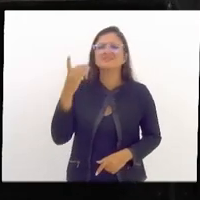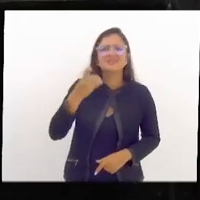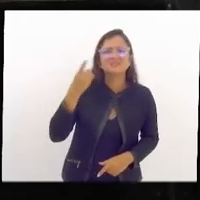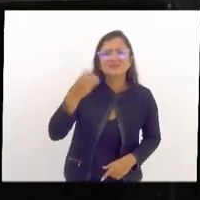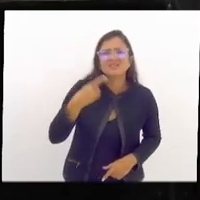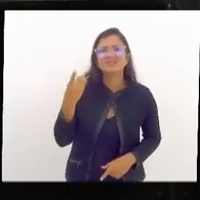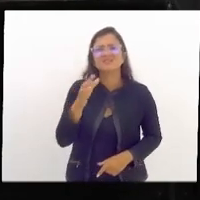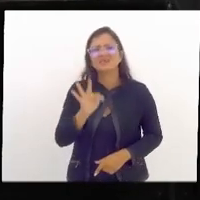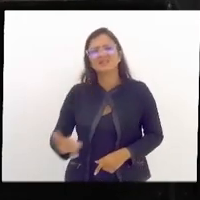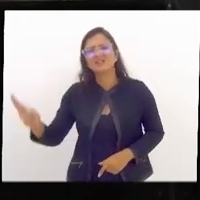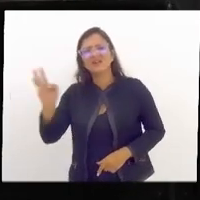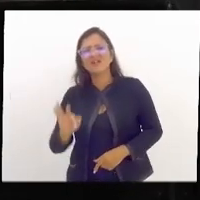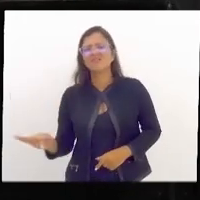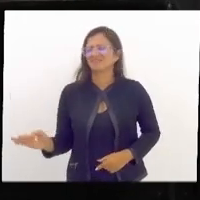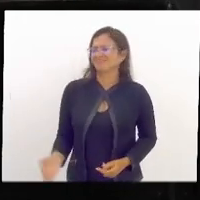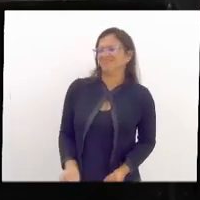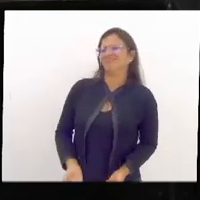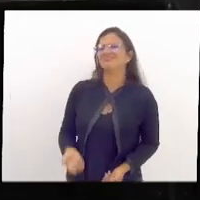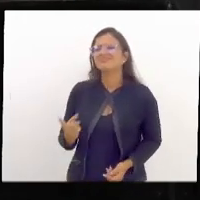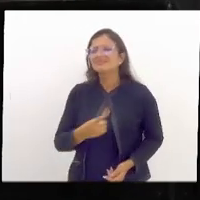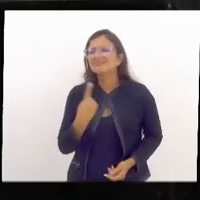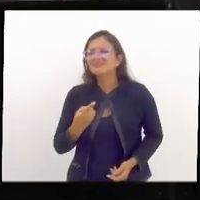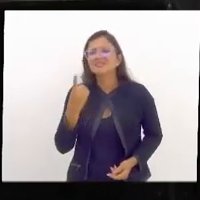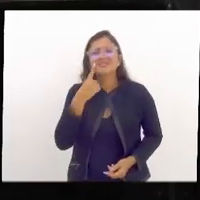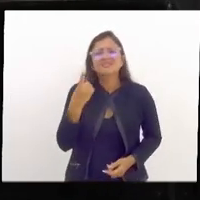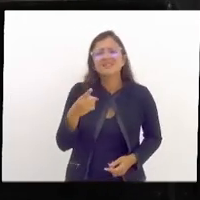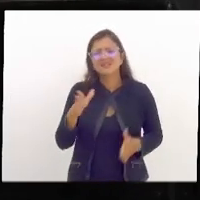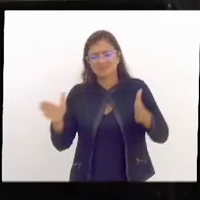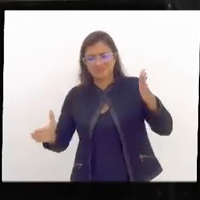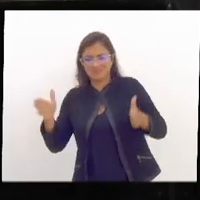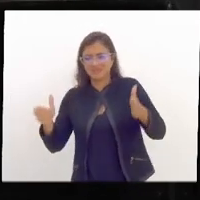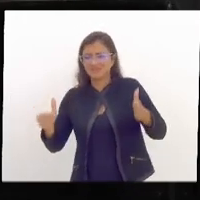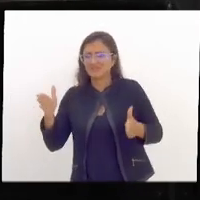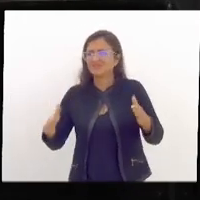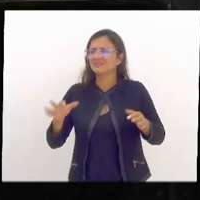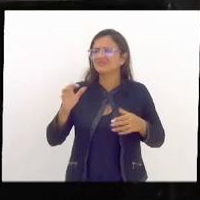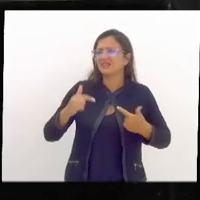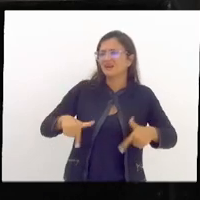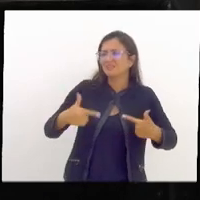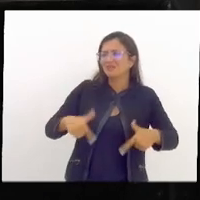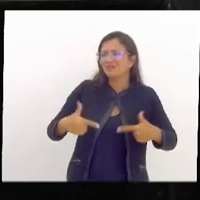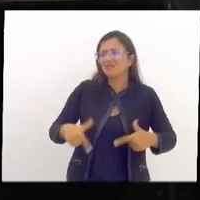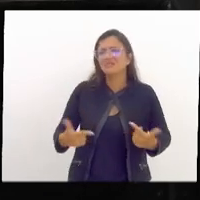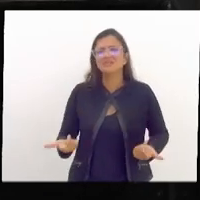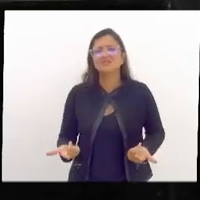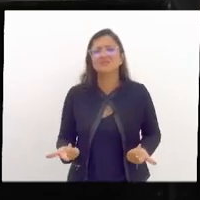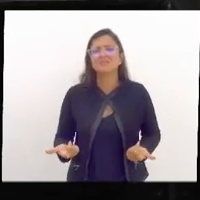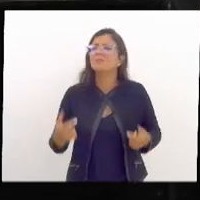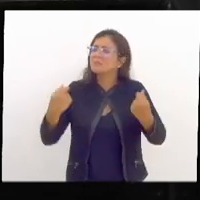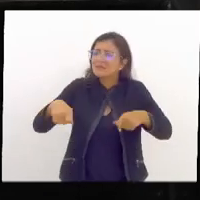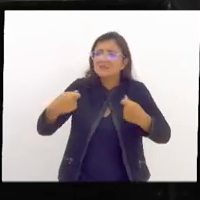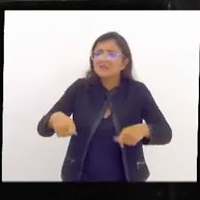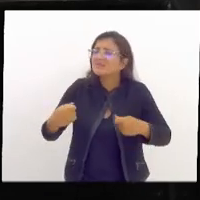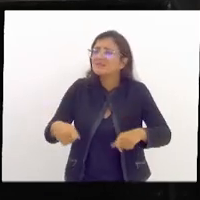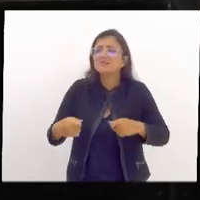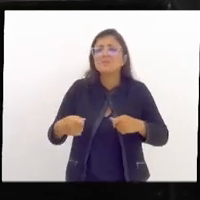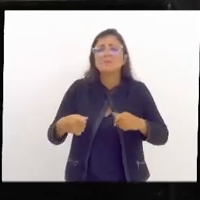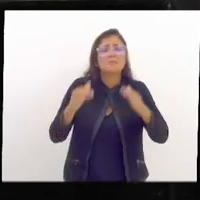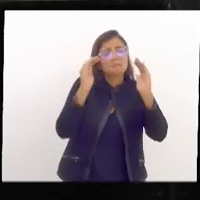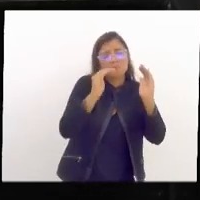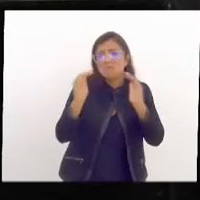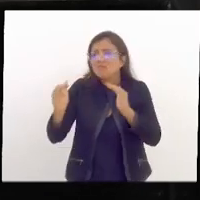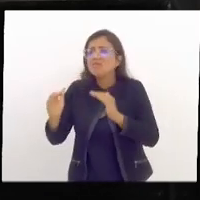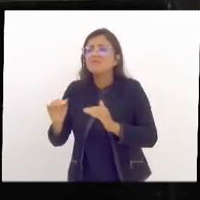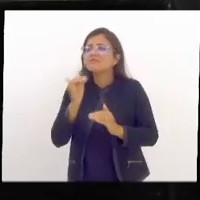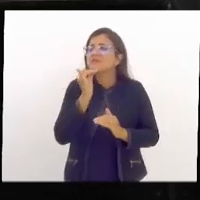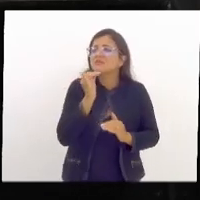O nosso entendimento é que esse tempo de serviço deva ser cumprido